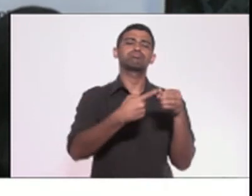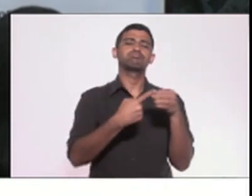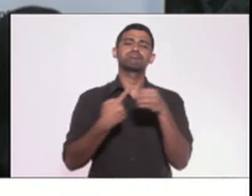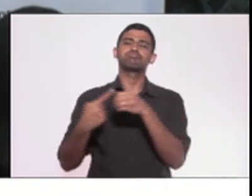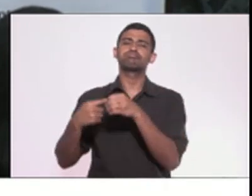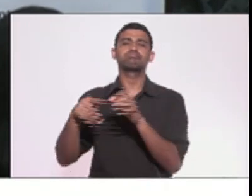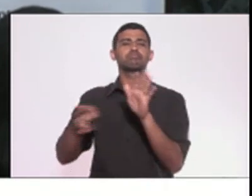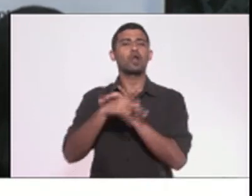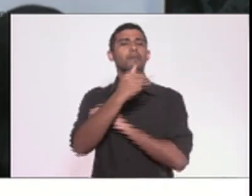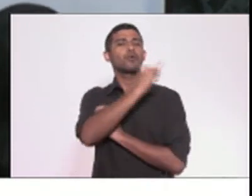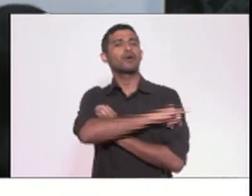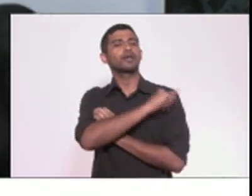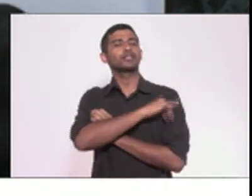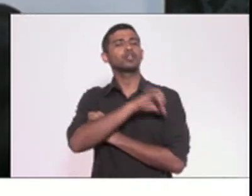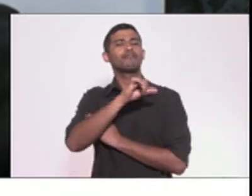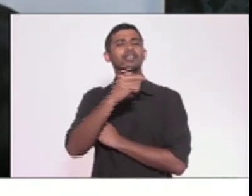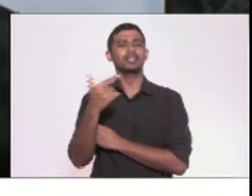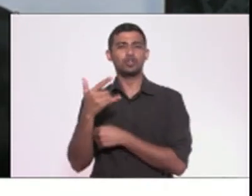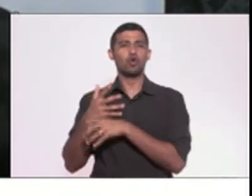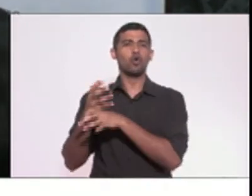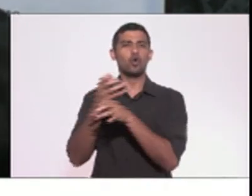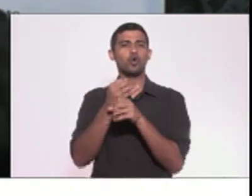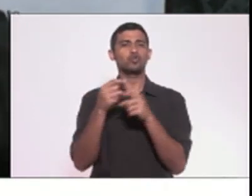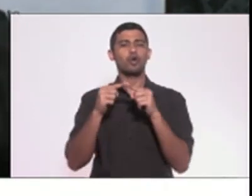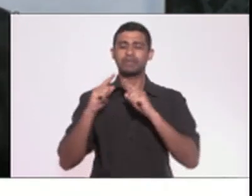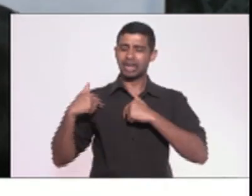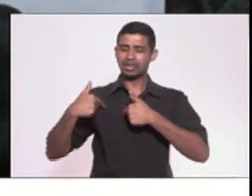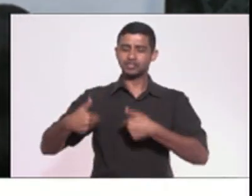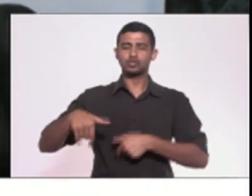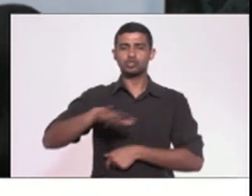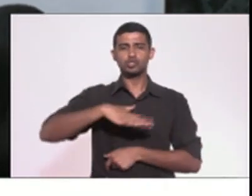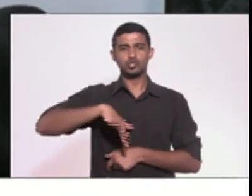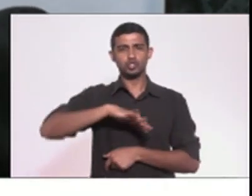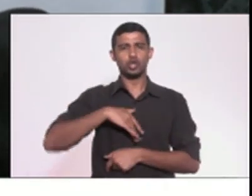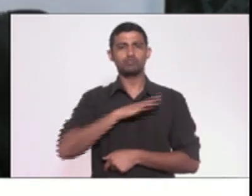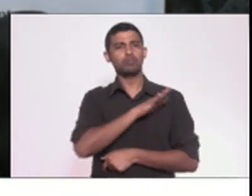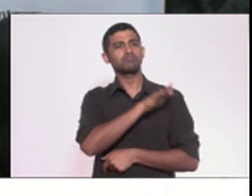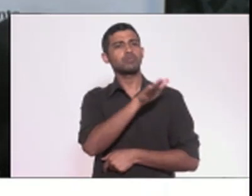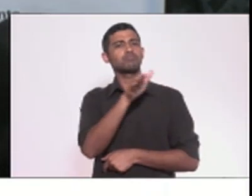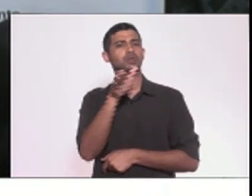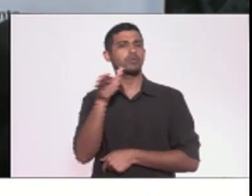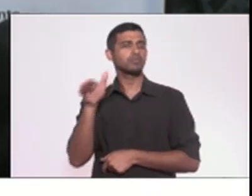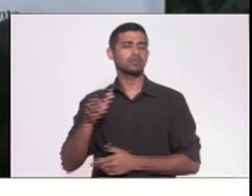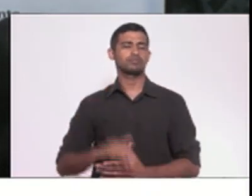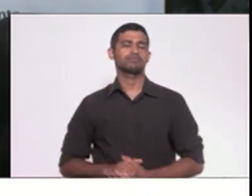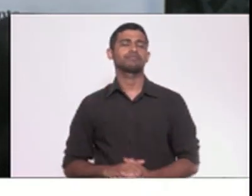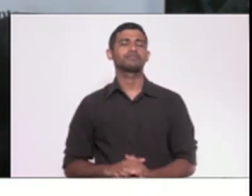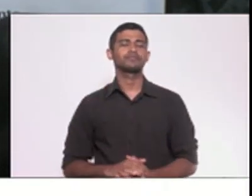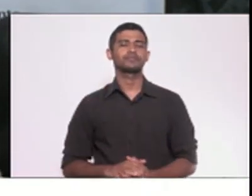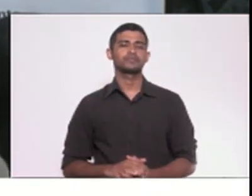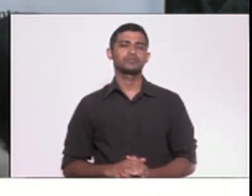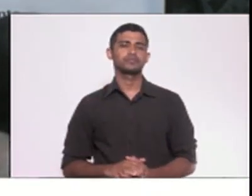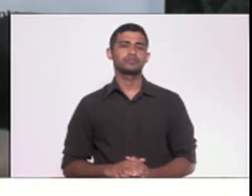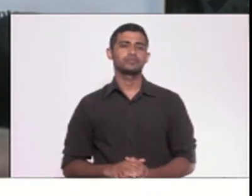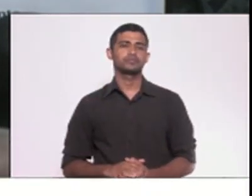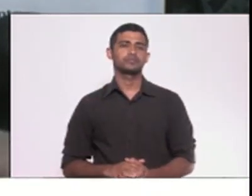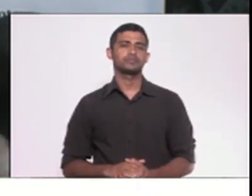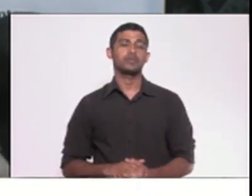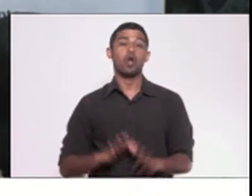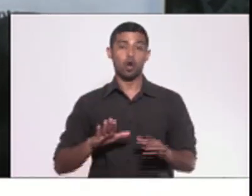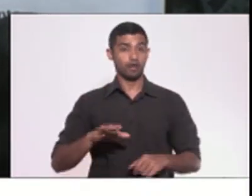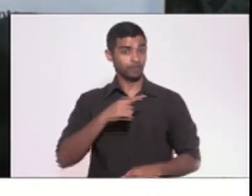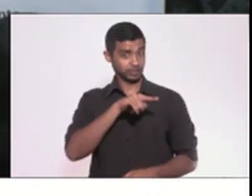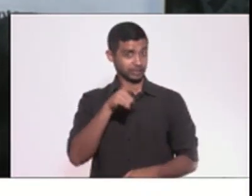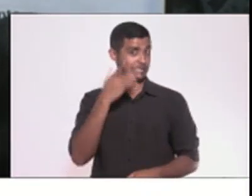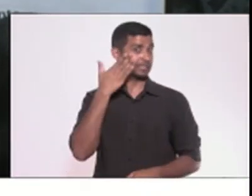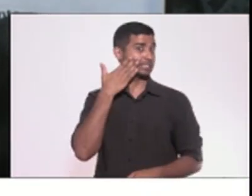municípios, eles estão presentes através de ações que nós fazemos junto aos municípios. Pode passar. E aí nós temos, só para